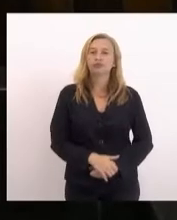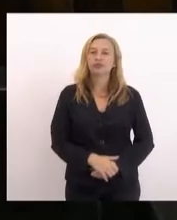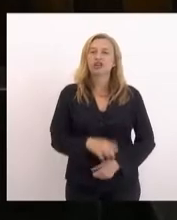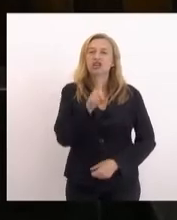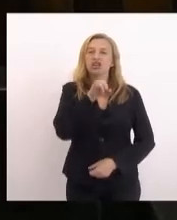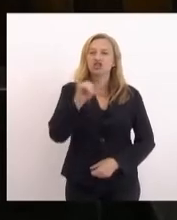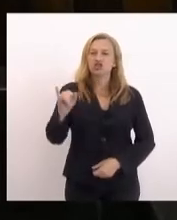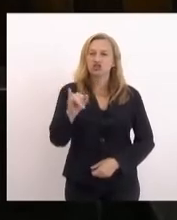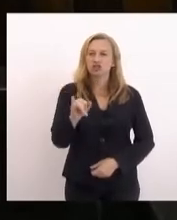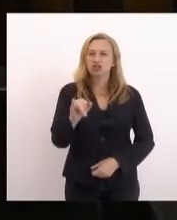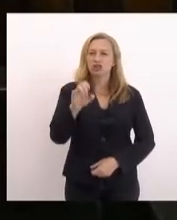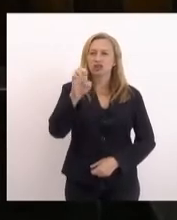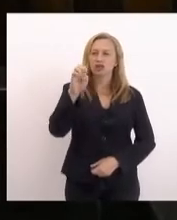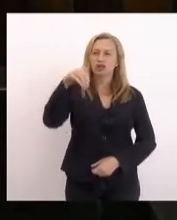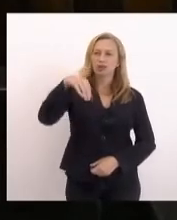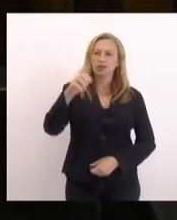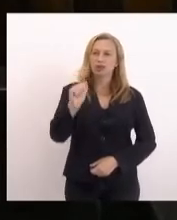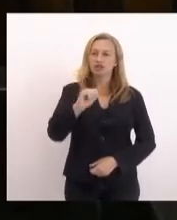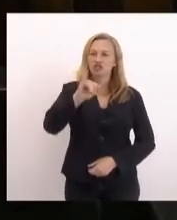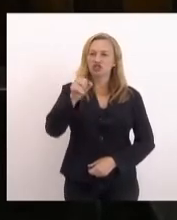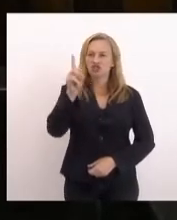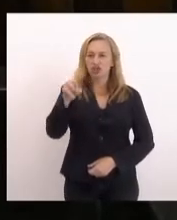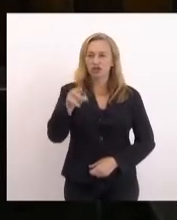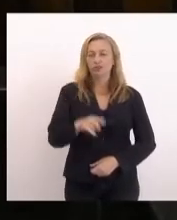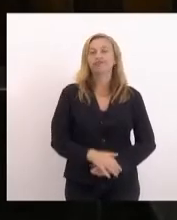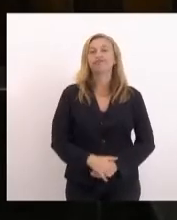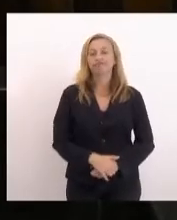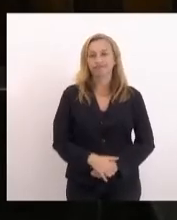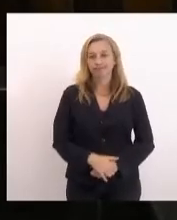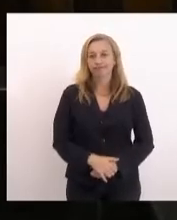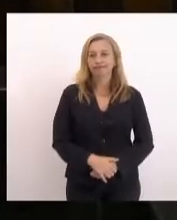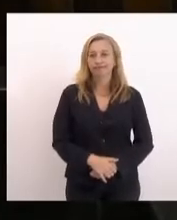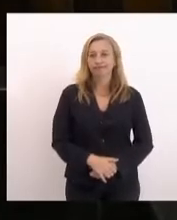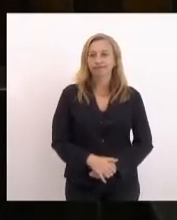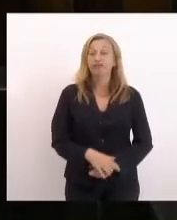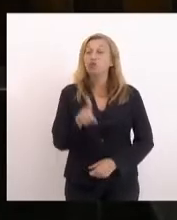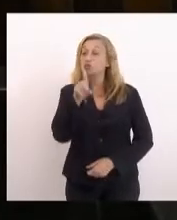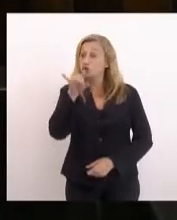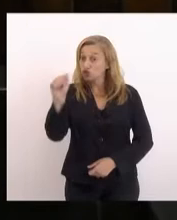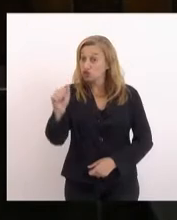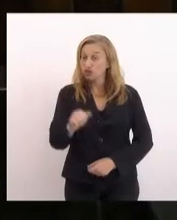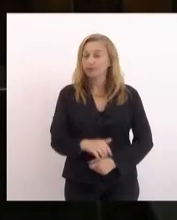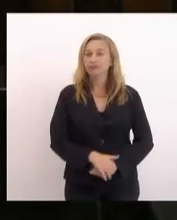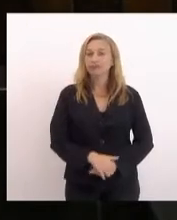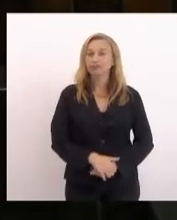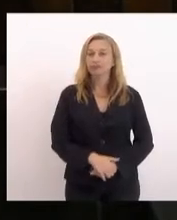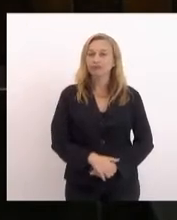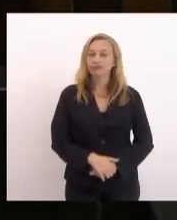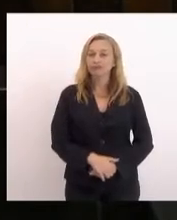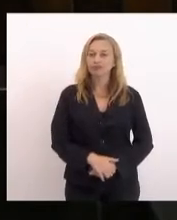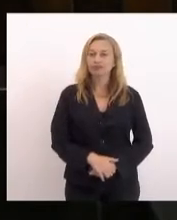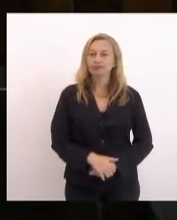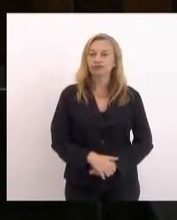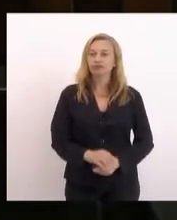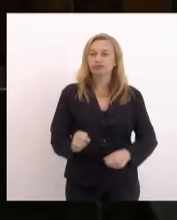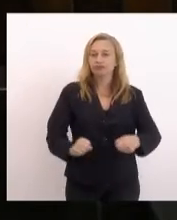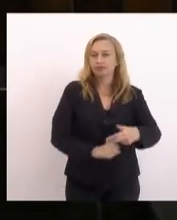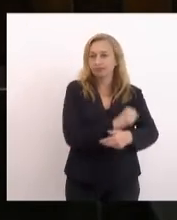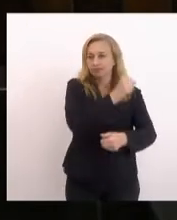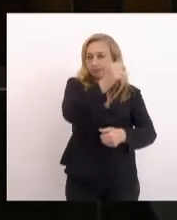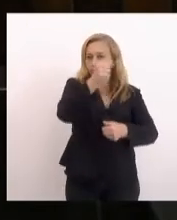de Iemanjá. Dia de Iemanjá. E ao dia que o Poder